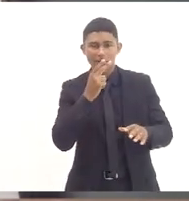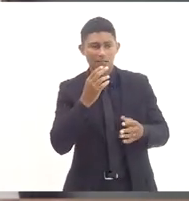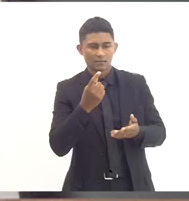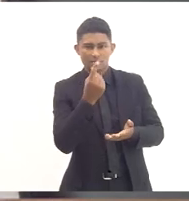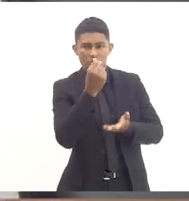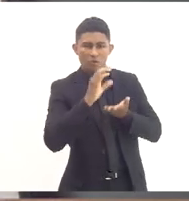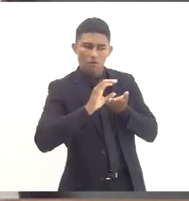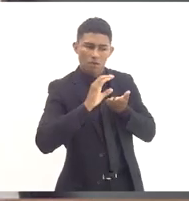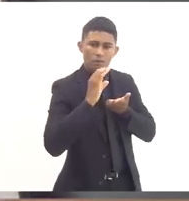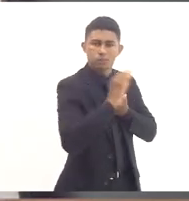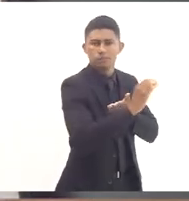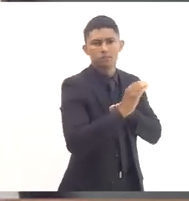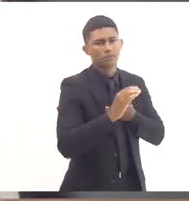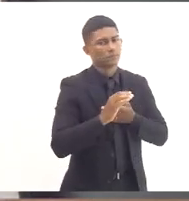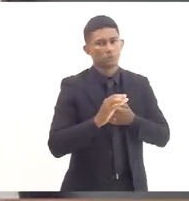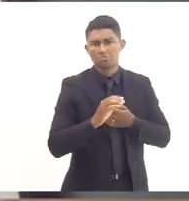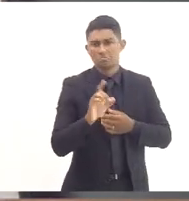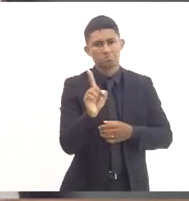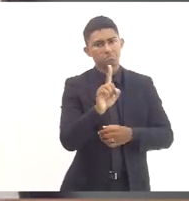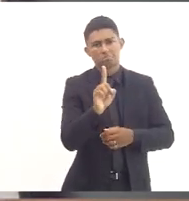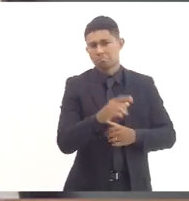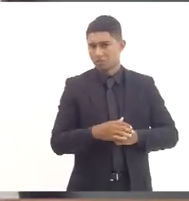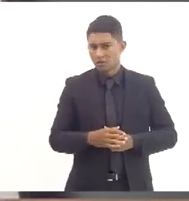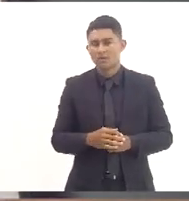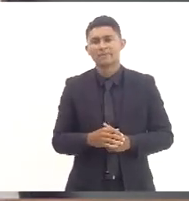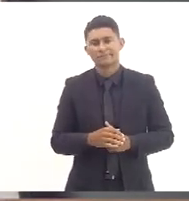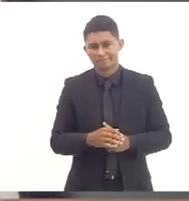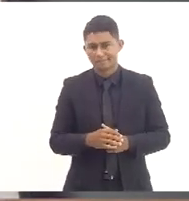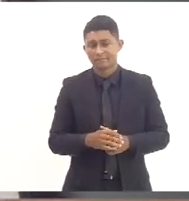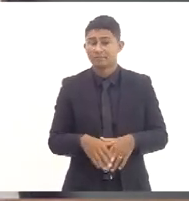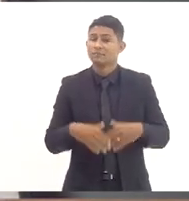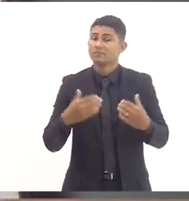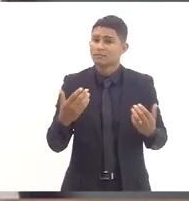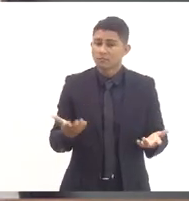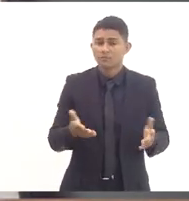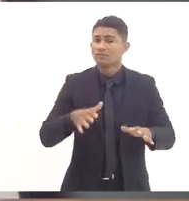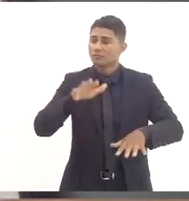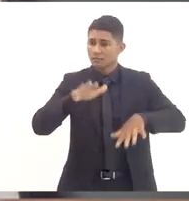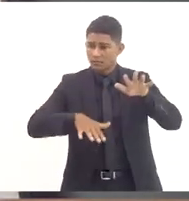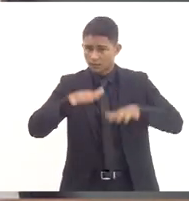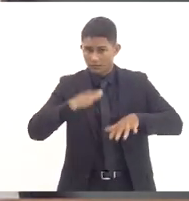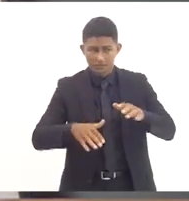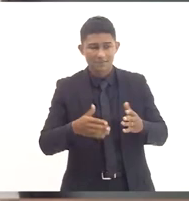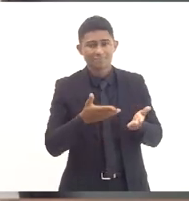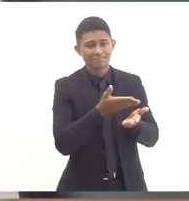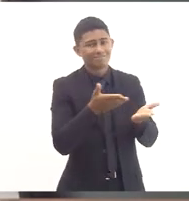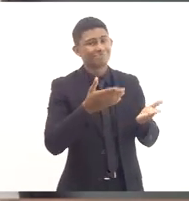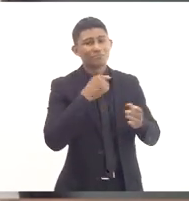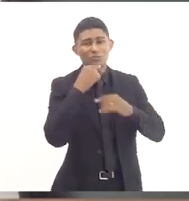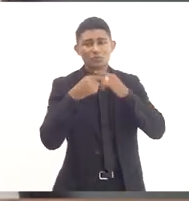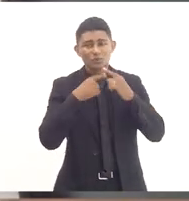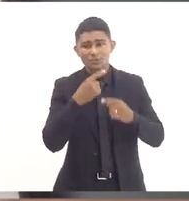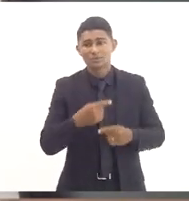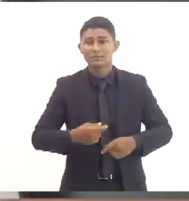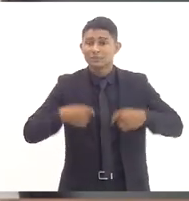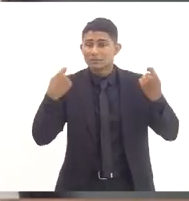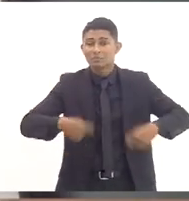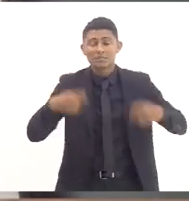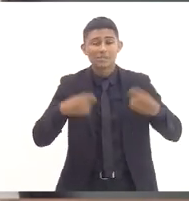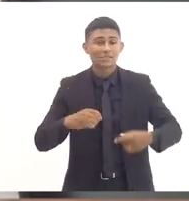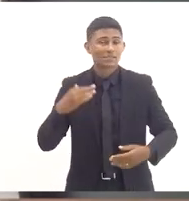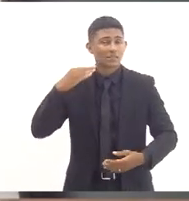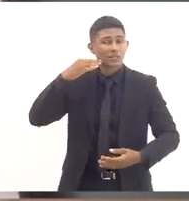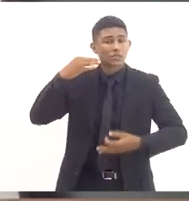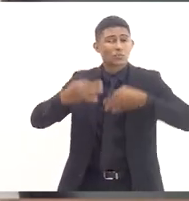não fornece o benefício como deveria fornecer então muitas das vezes nem consegue às vezes tem que recorrer à